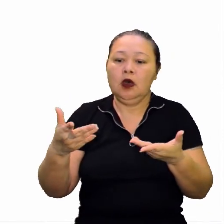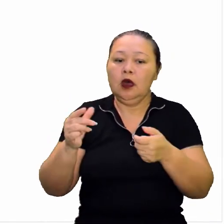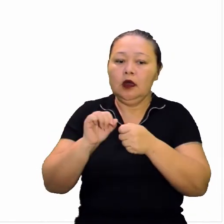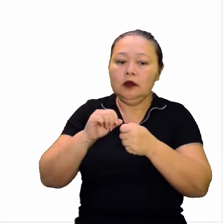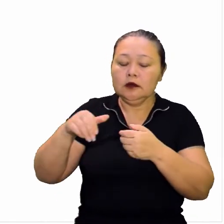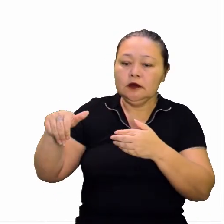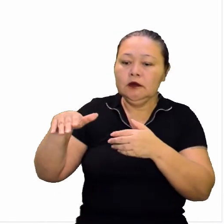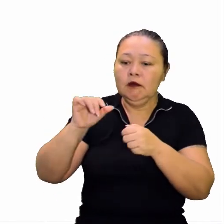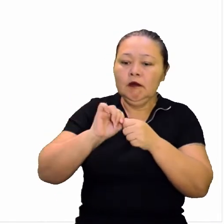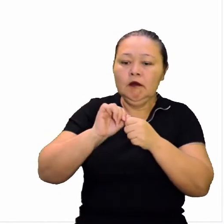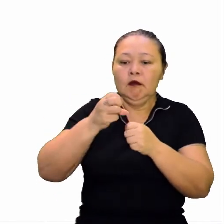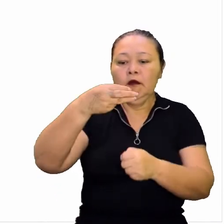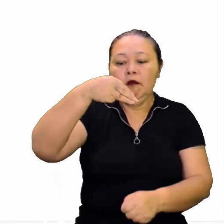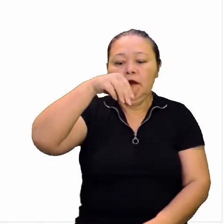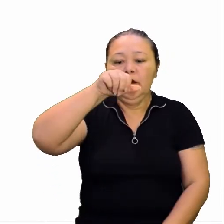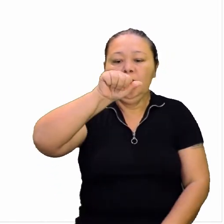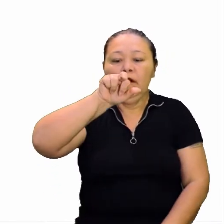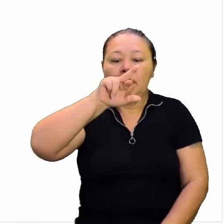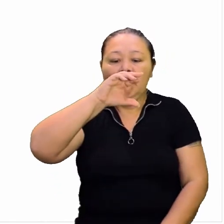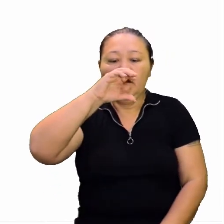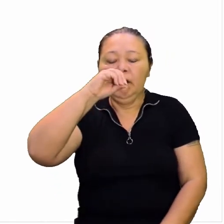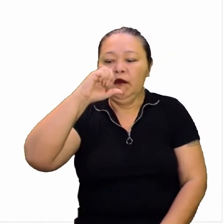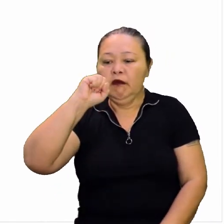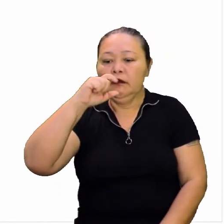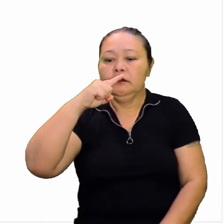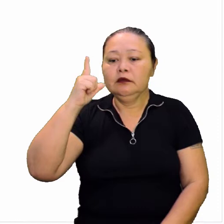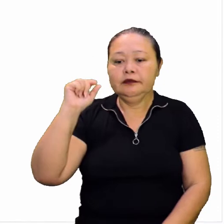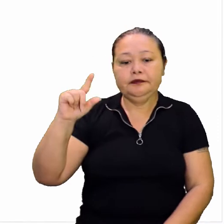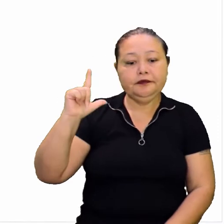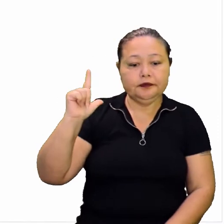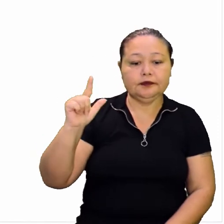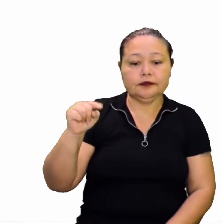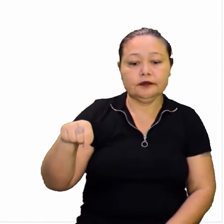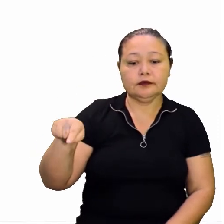Casabranca, lá em Marrocos, essa região, foi conquistada.